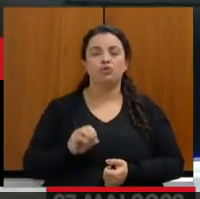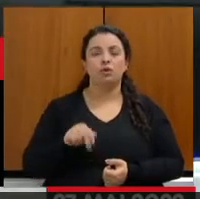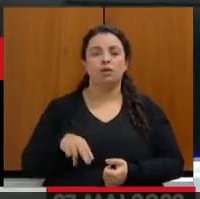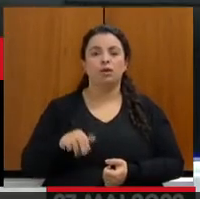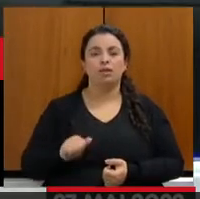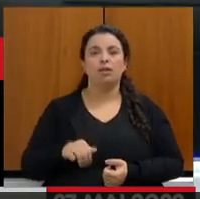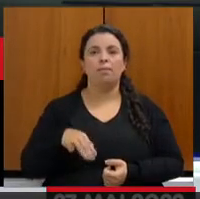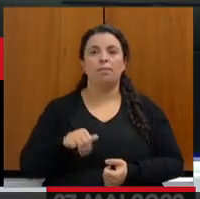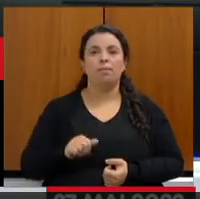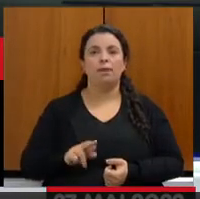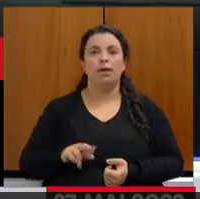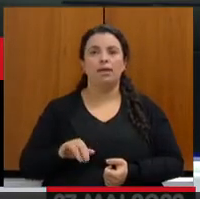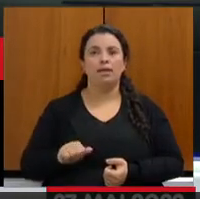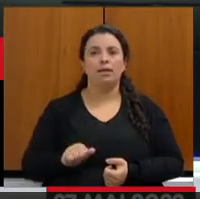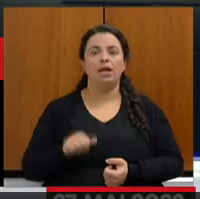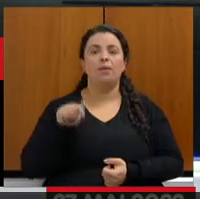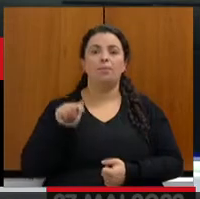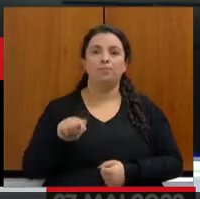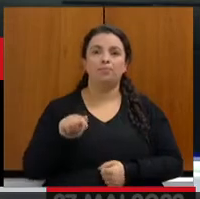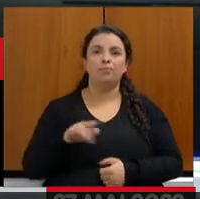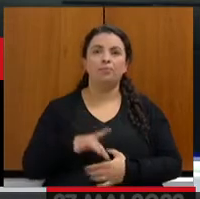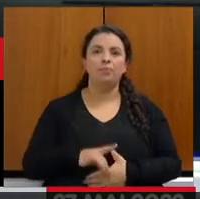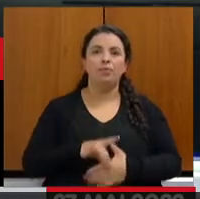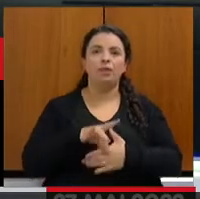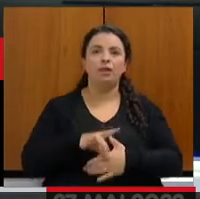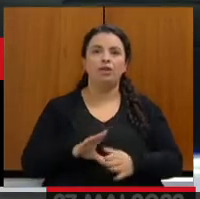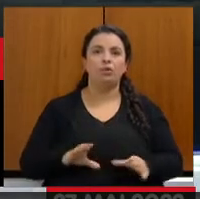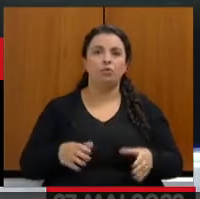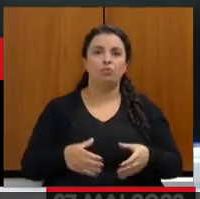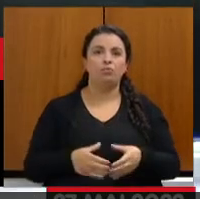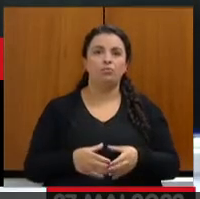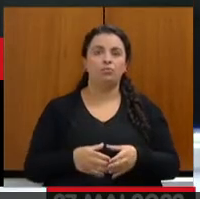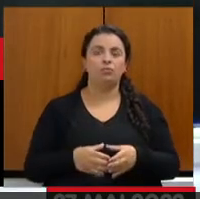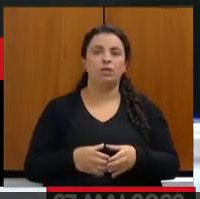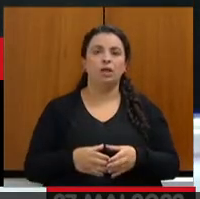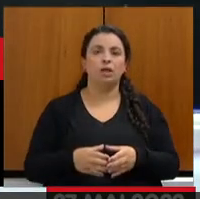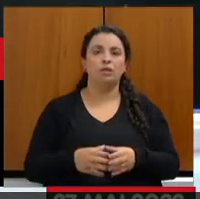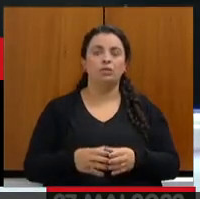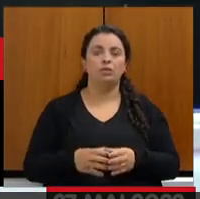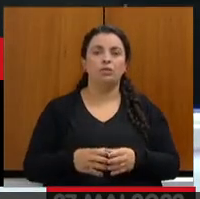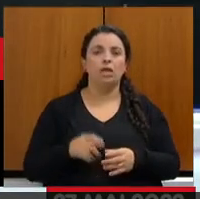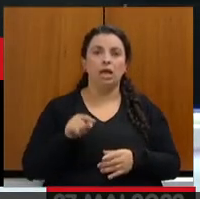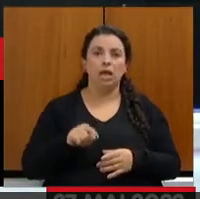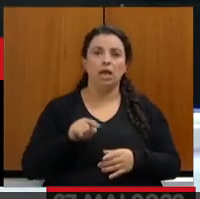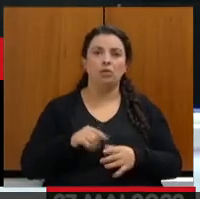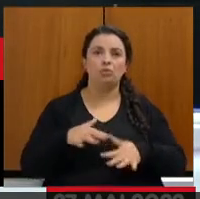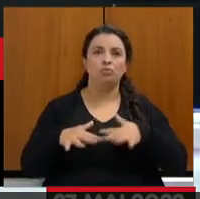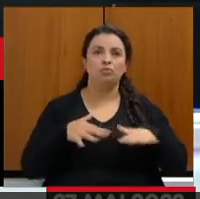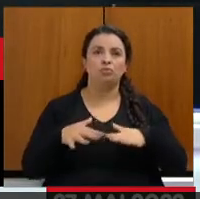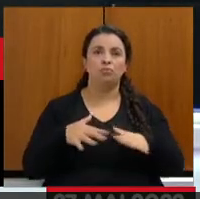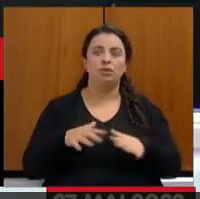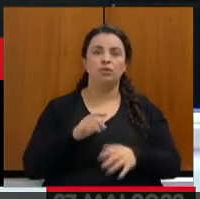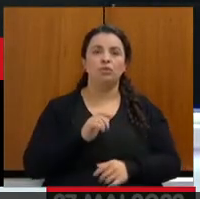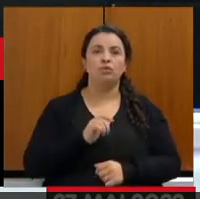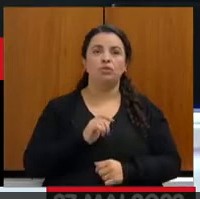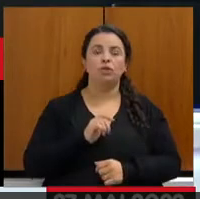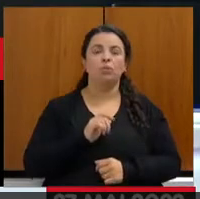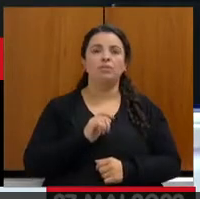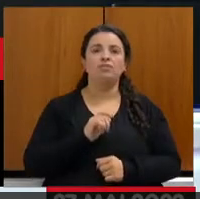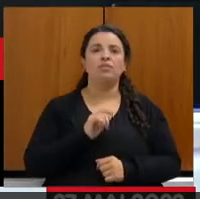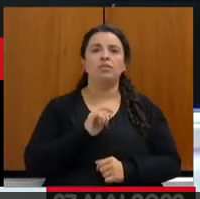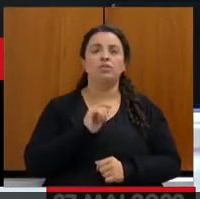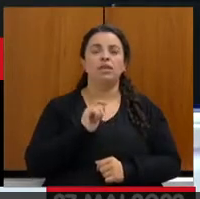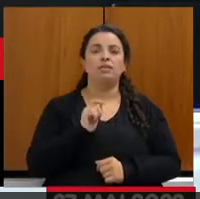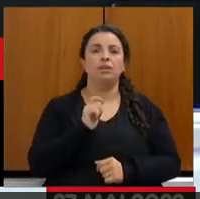Vilela ela que é liderança Comunitária foi dos movimentos de associações comunitárias de